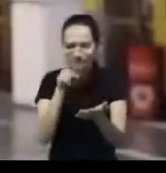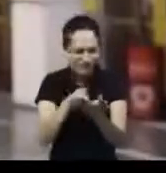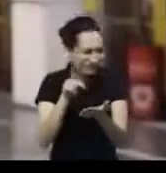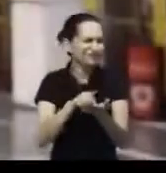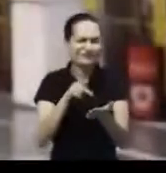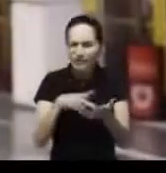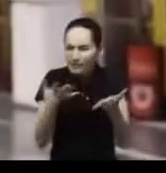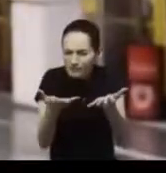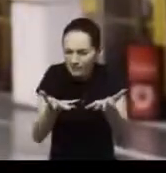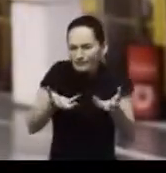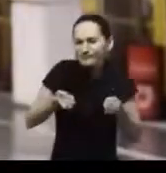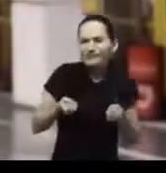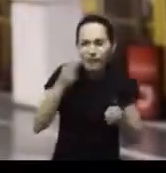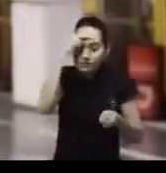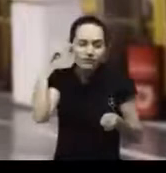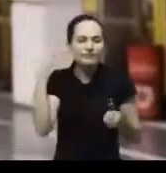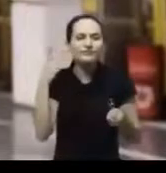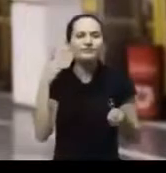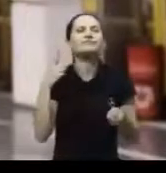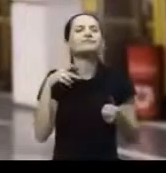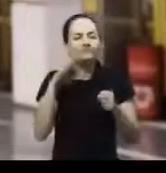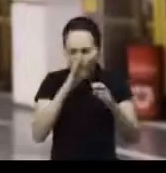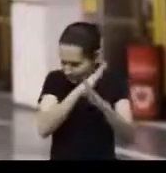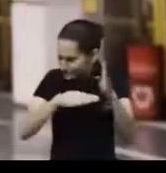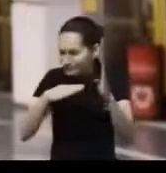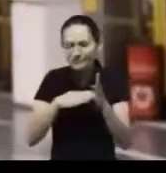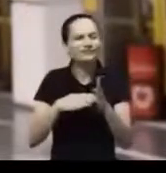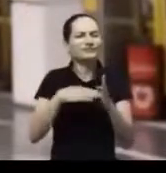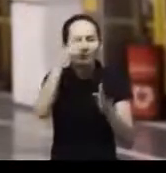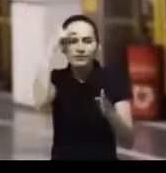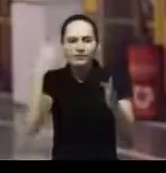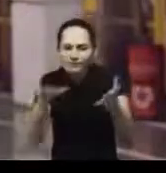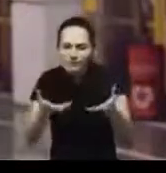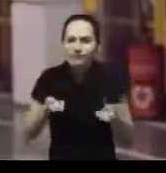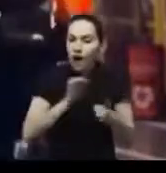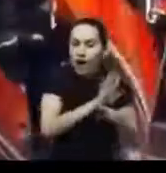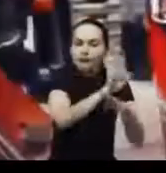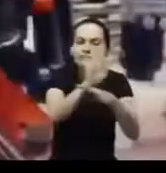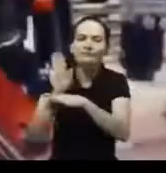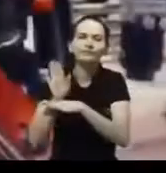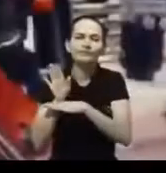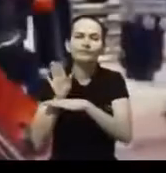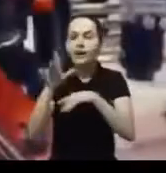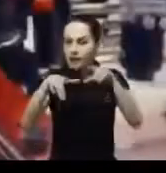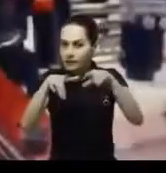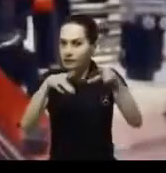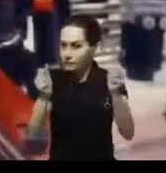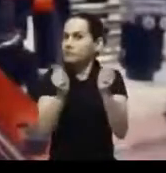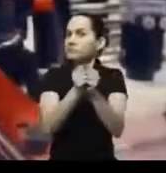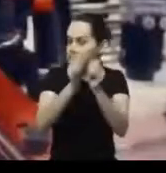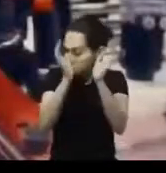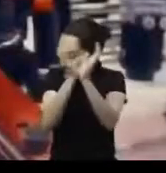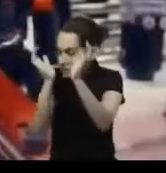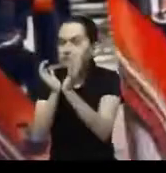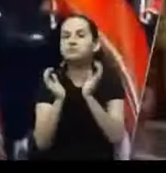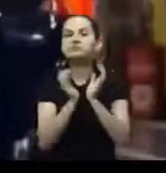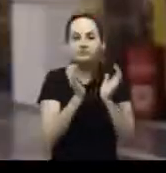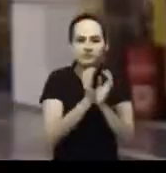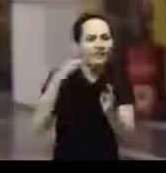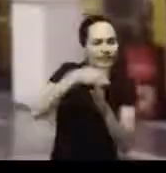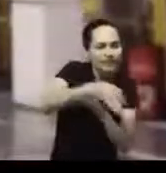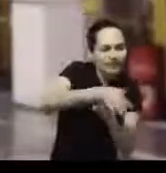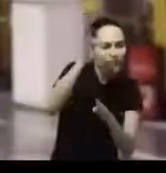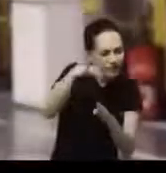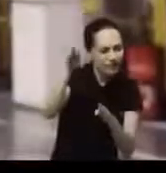foi muito acolhida por todo mundo na linha de produção todo mundo se ajuda a gente trabalha muito em equipe eu acabei de